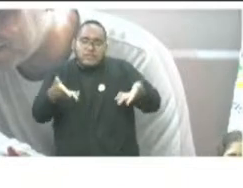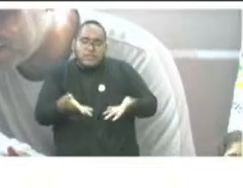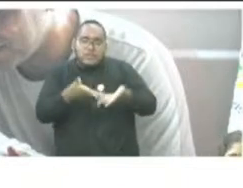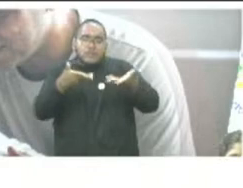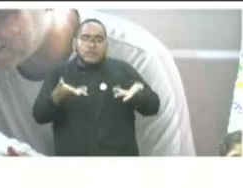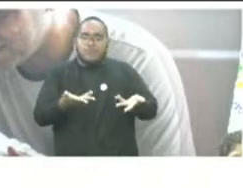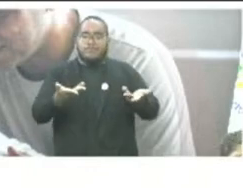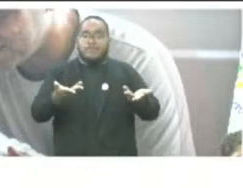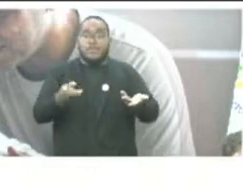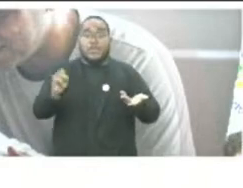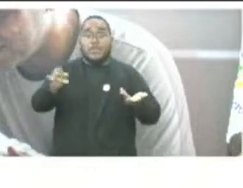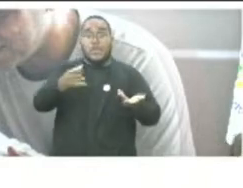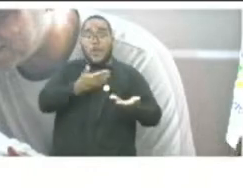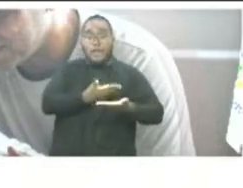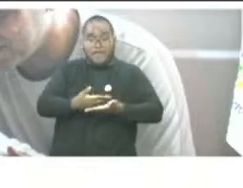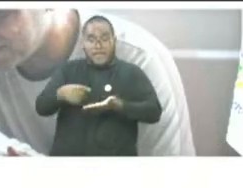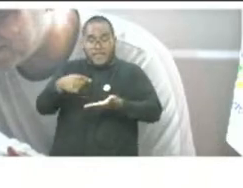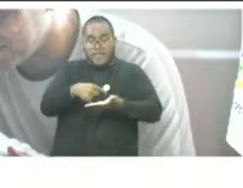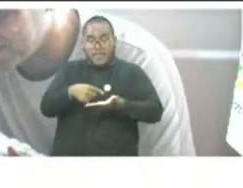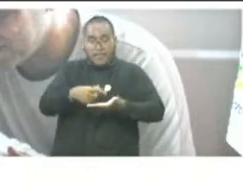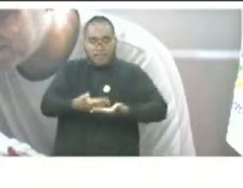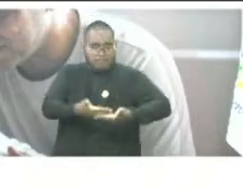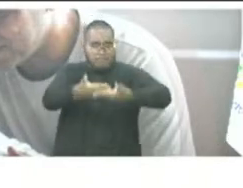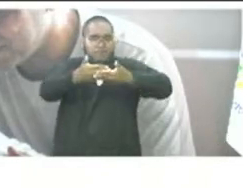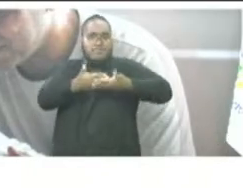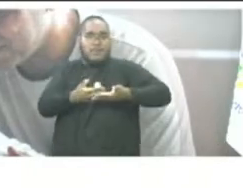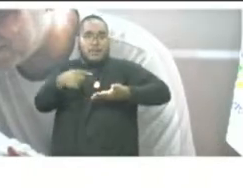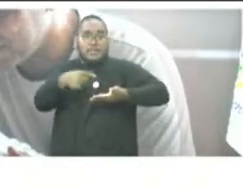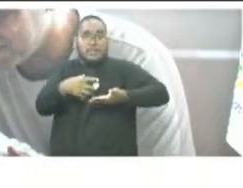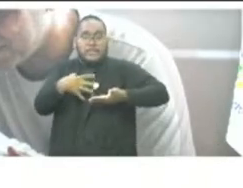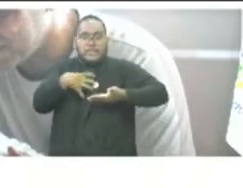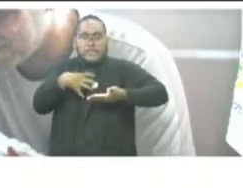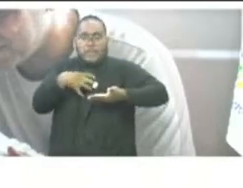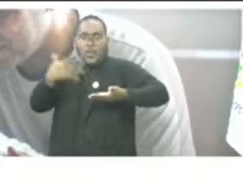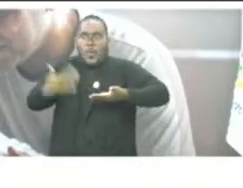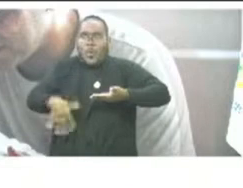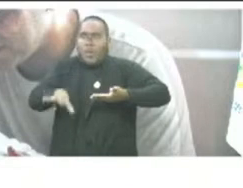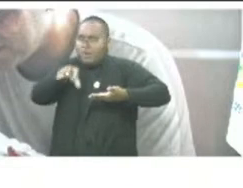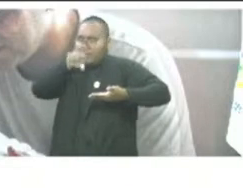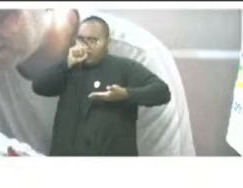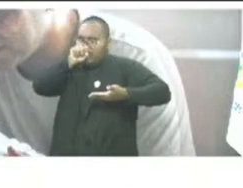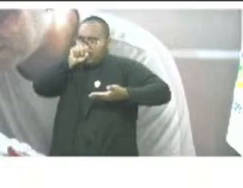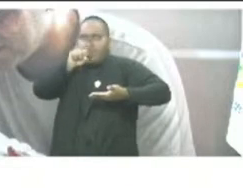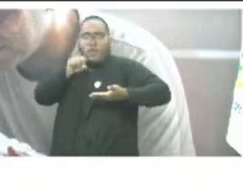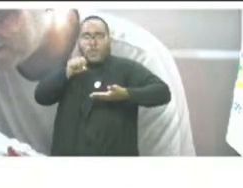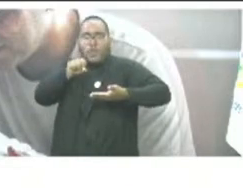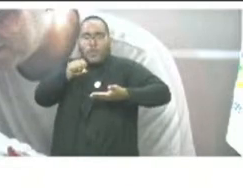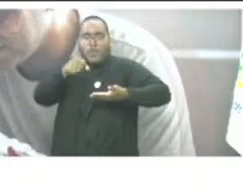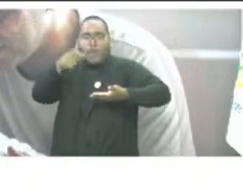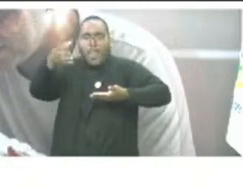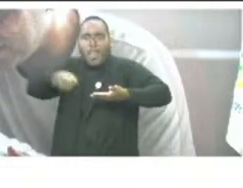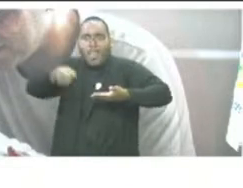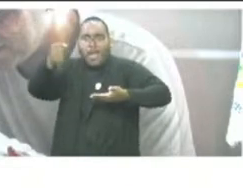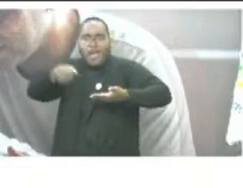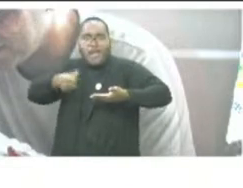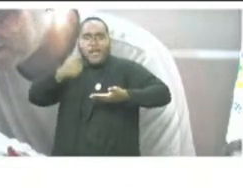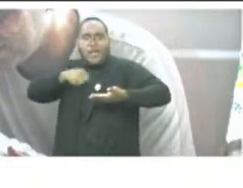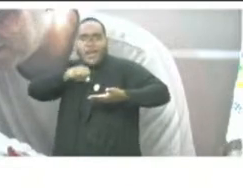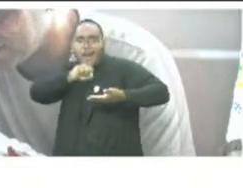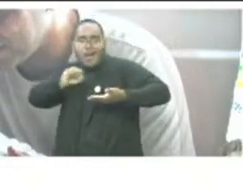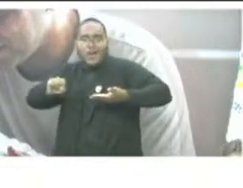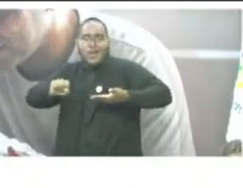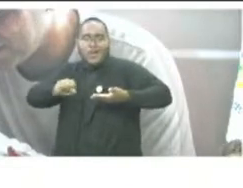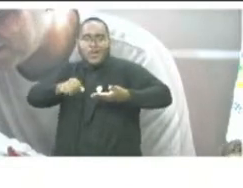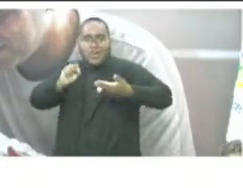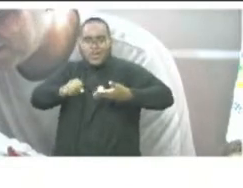tenho um bebê posicionado no tórax da mãe, ele está sentindo o cheiro do leite materno, ele consegue visualizar a areola da mãe que está